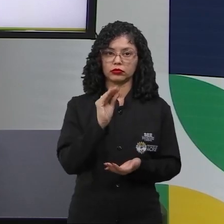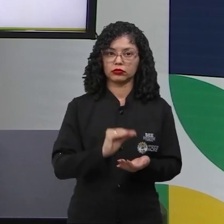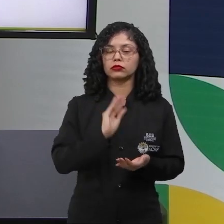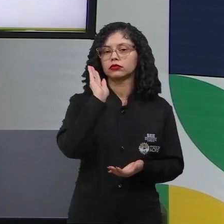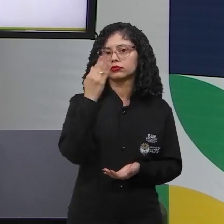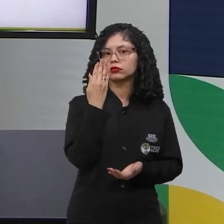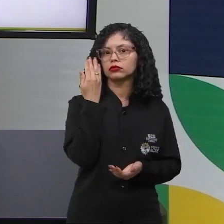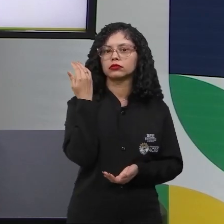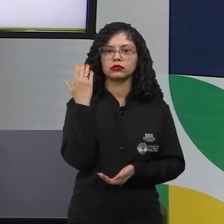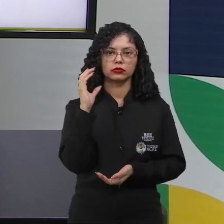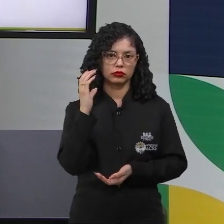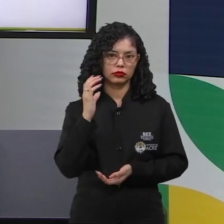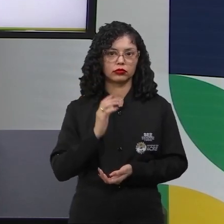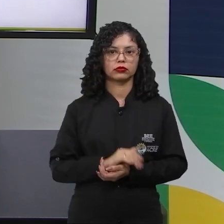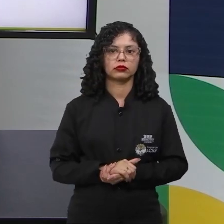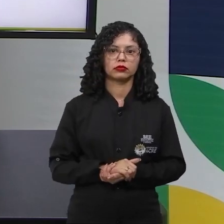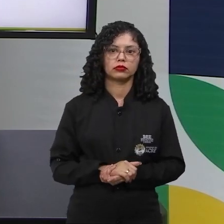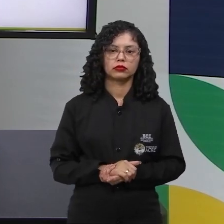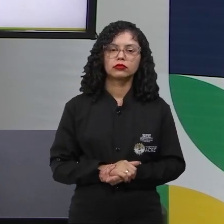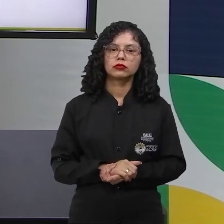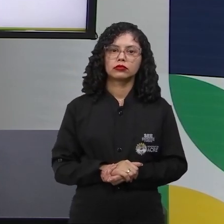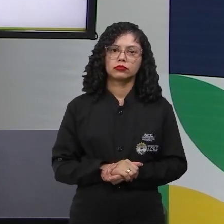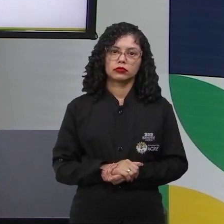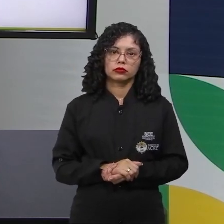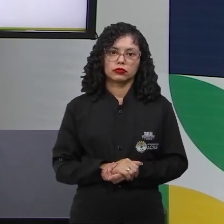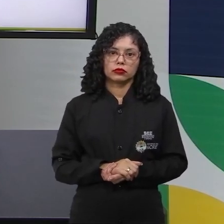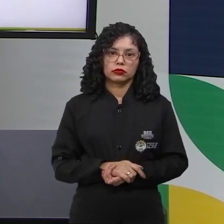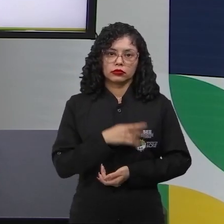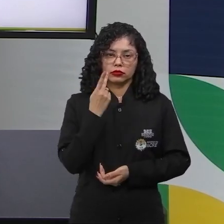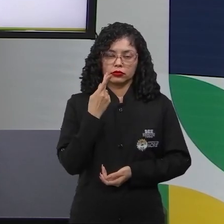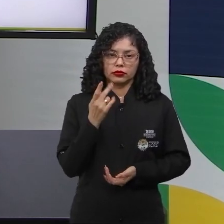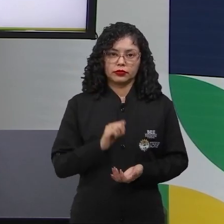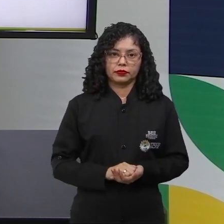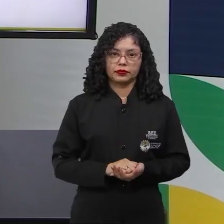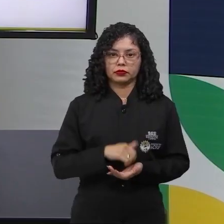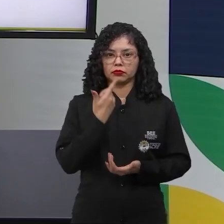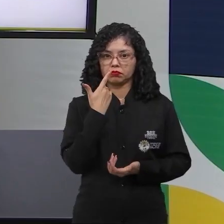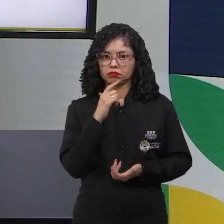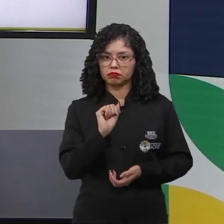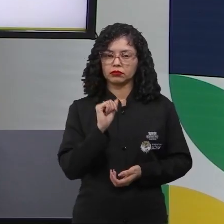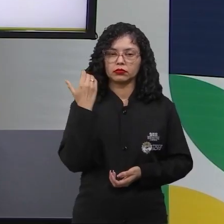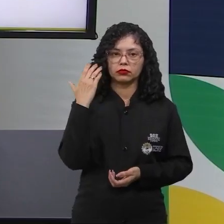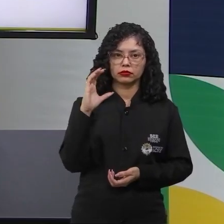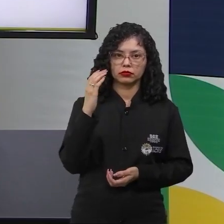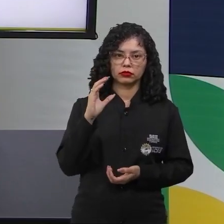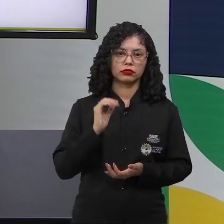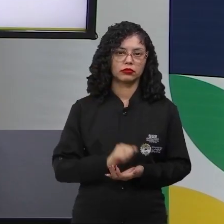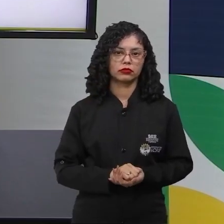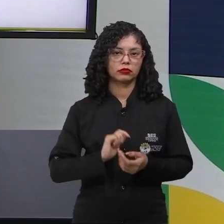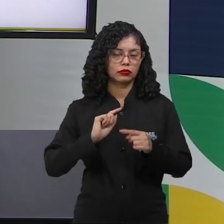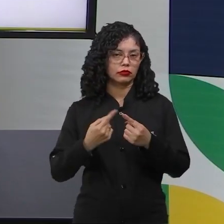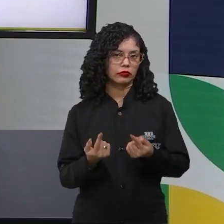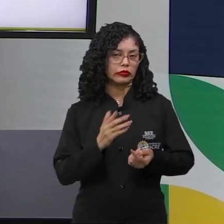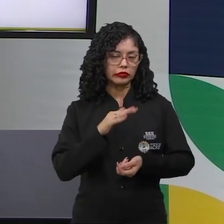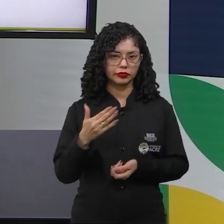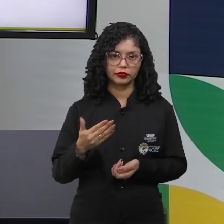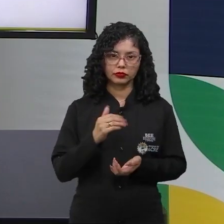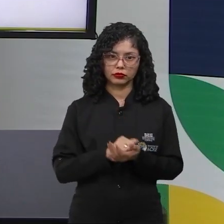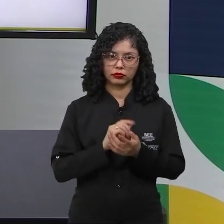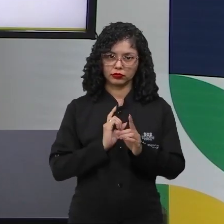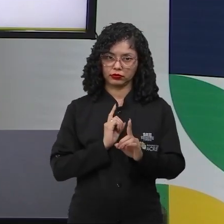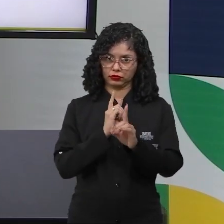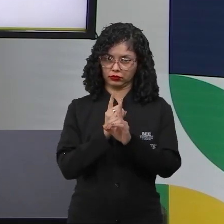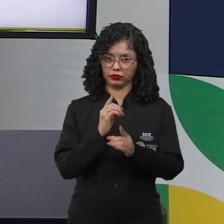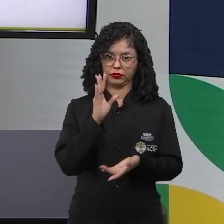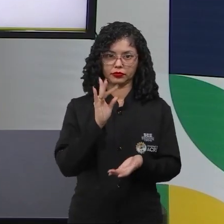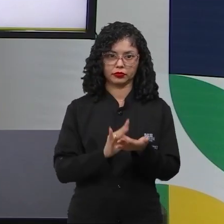falsa ciência. Sim, ele tem todas as informações, ele usa uma linguagem científica, mas quando vai de encontro com